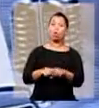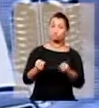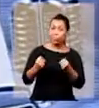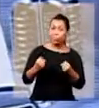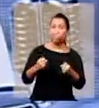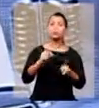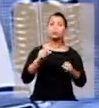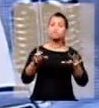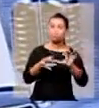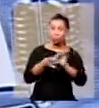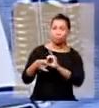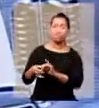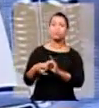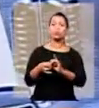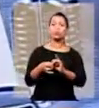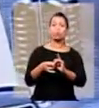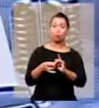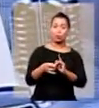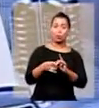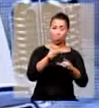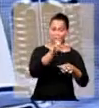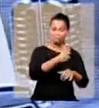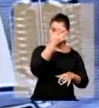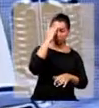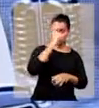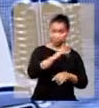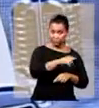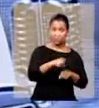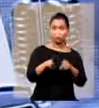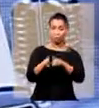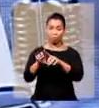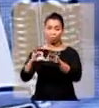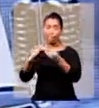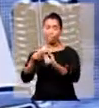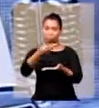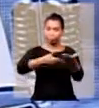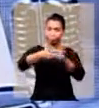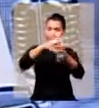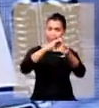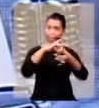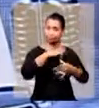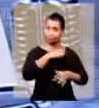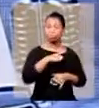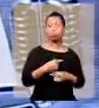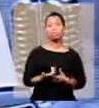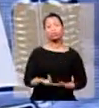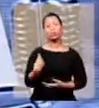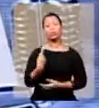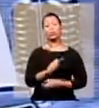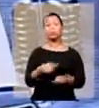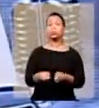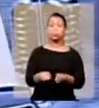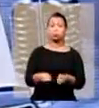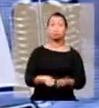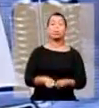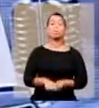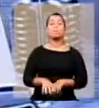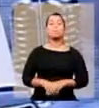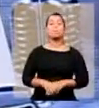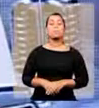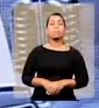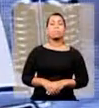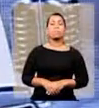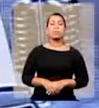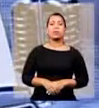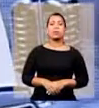seus familiares, né? Trabalhamos através de várias intervenções, fazemos visitas